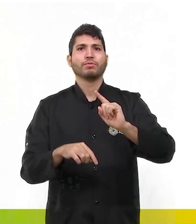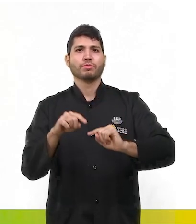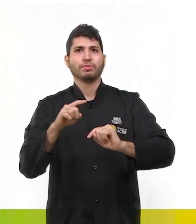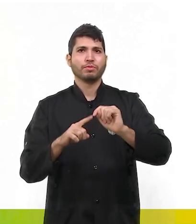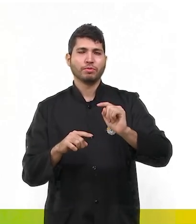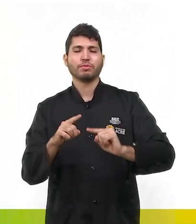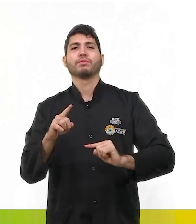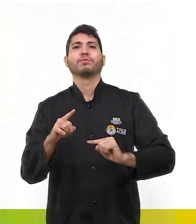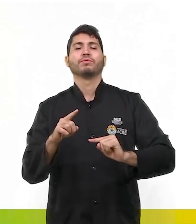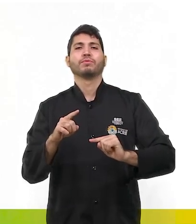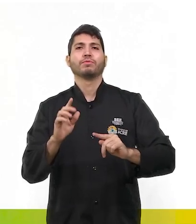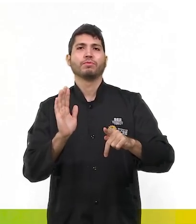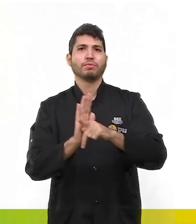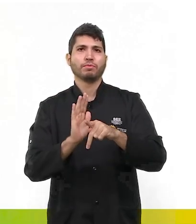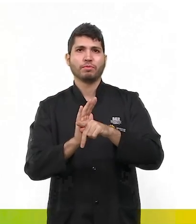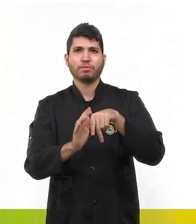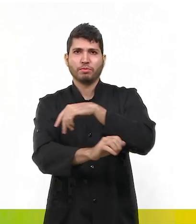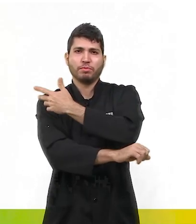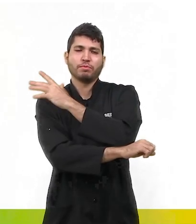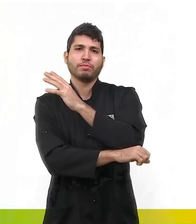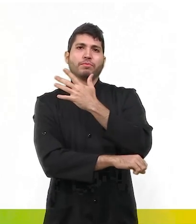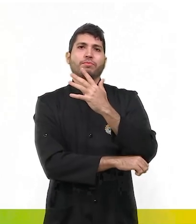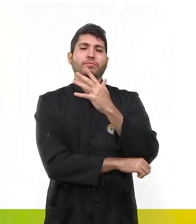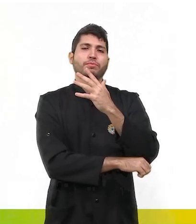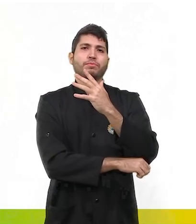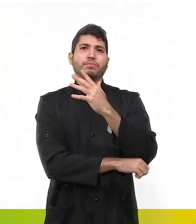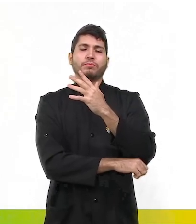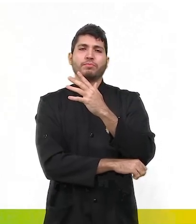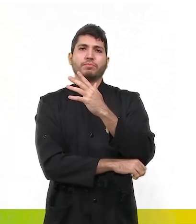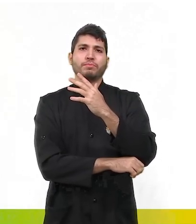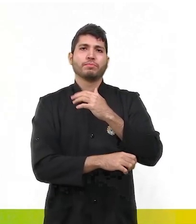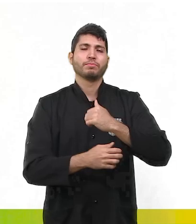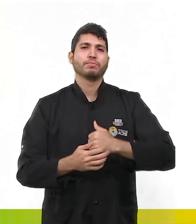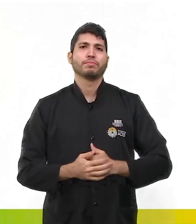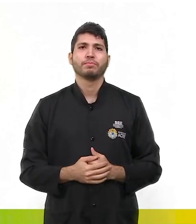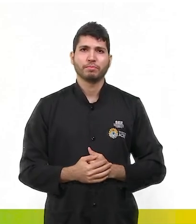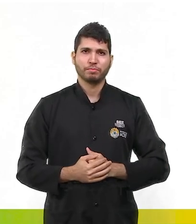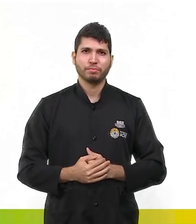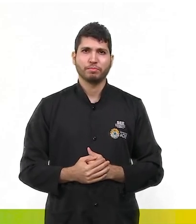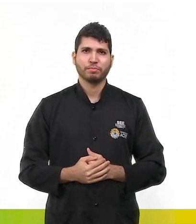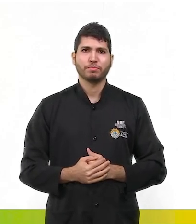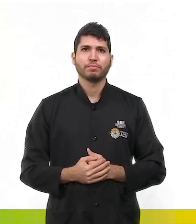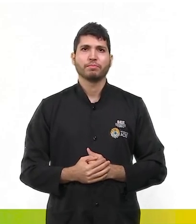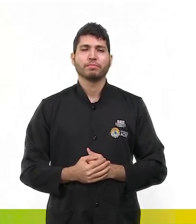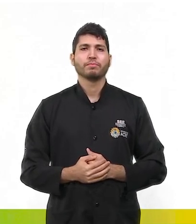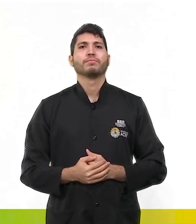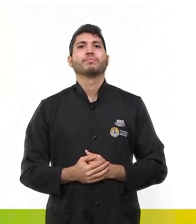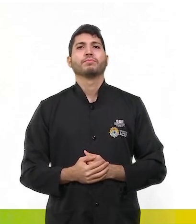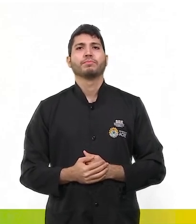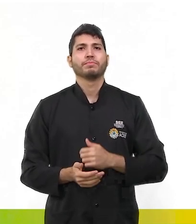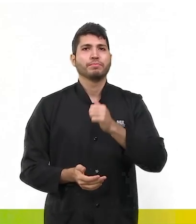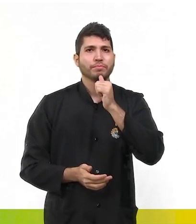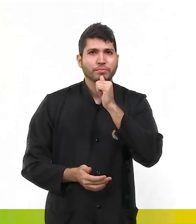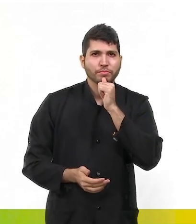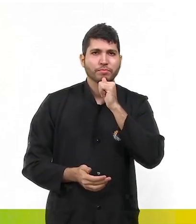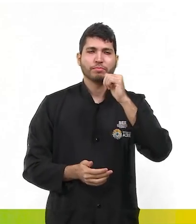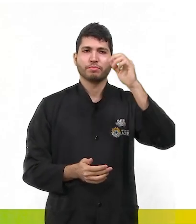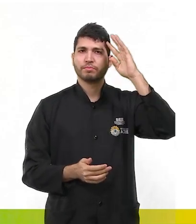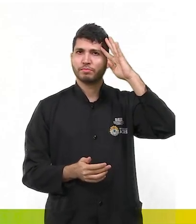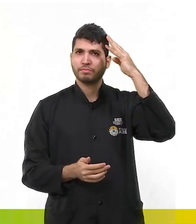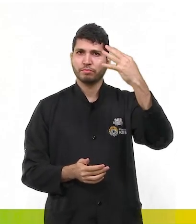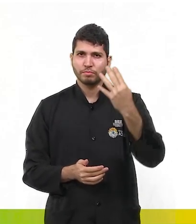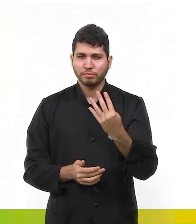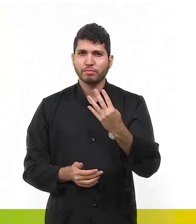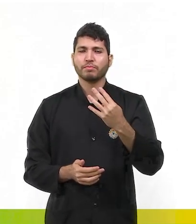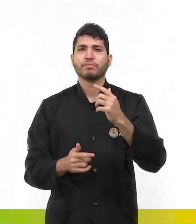por isso, o último item da nossa aula, temos uma solução, nada está perdido. Temos aí